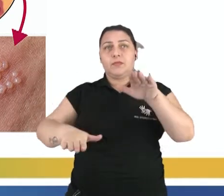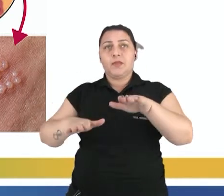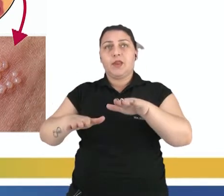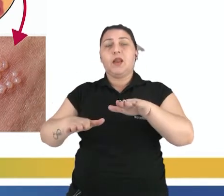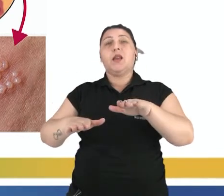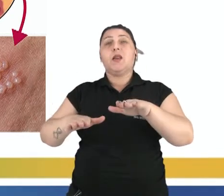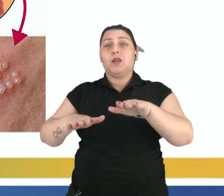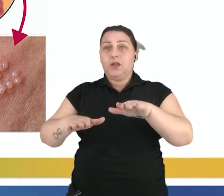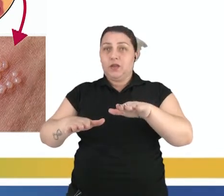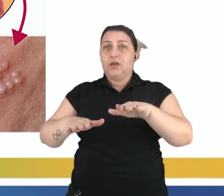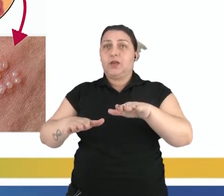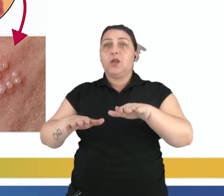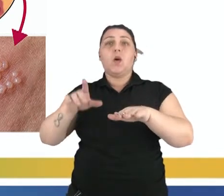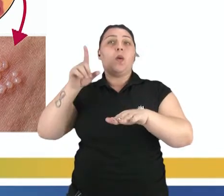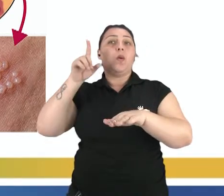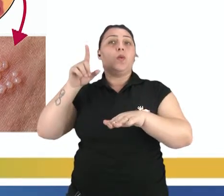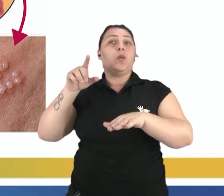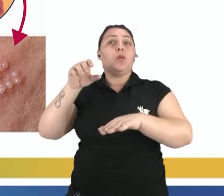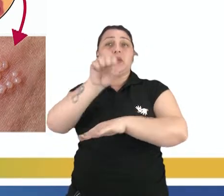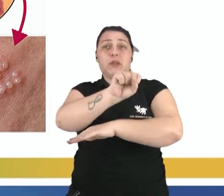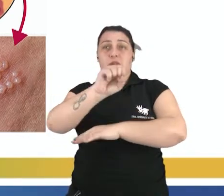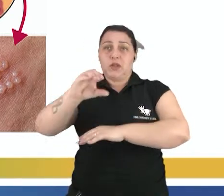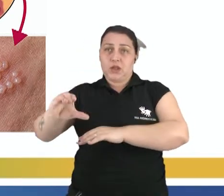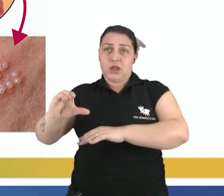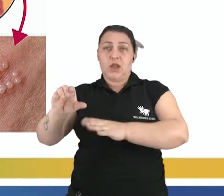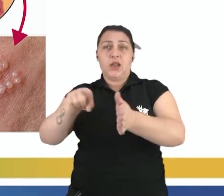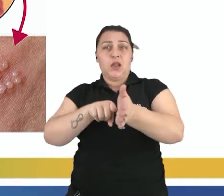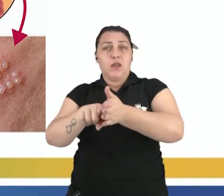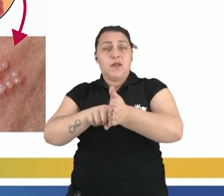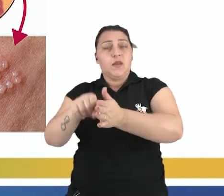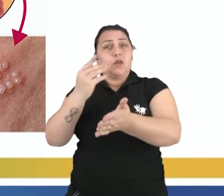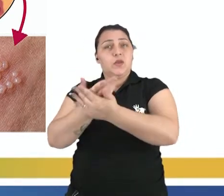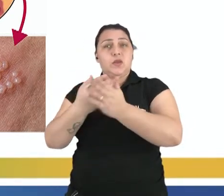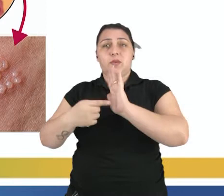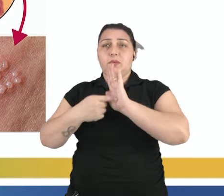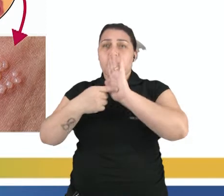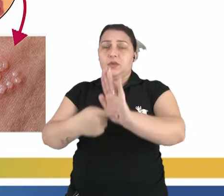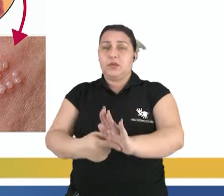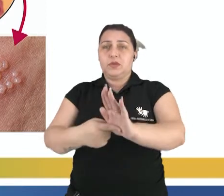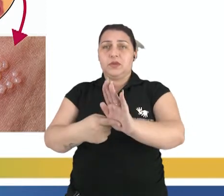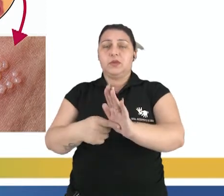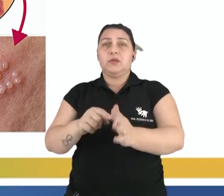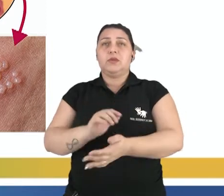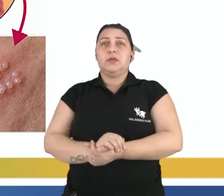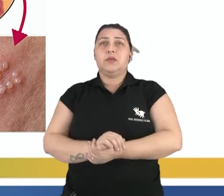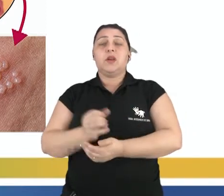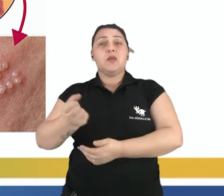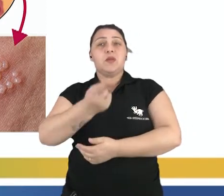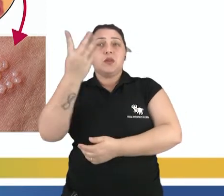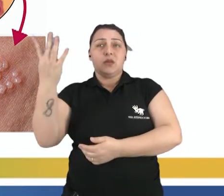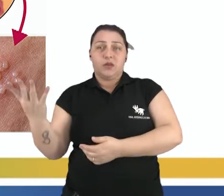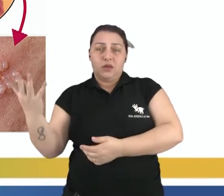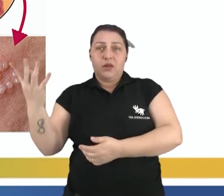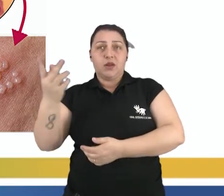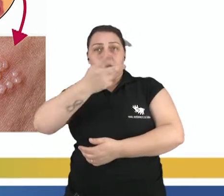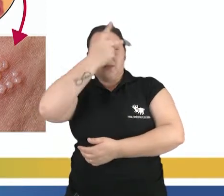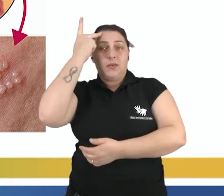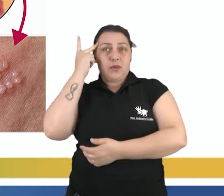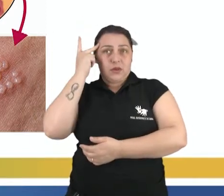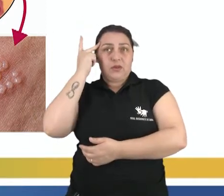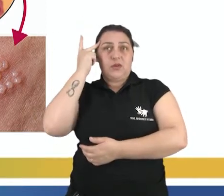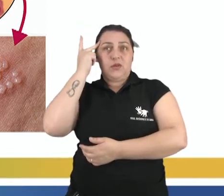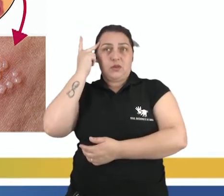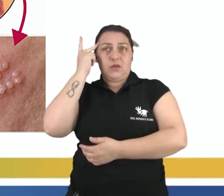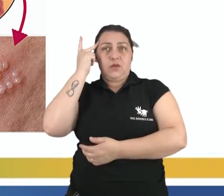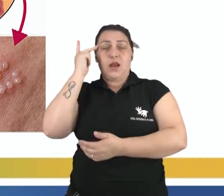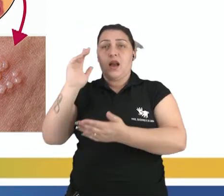vigilância epidemiológica lá do estado de Santa Catarina, eles fizeram um estudo mostrando a quantidade de pessoas infectadas